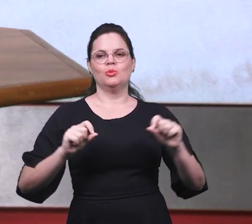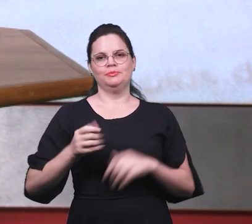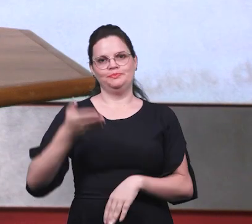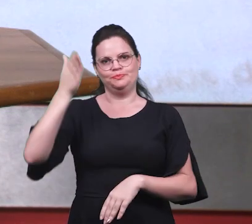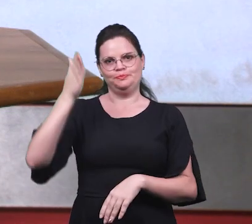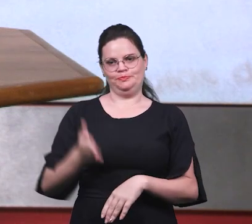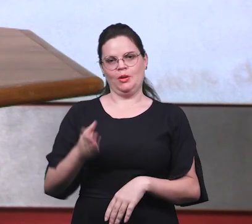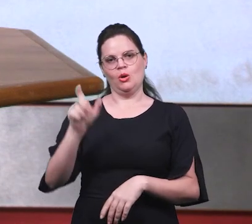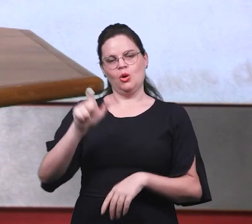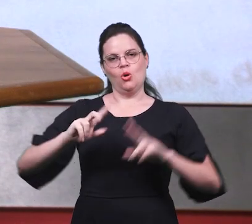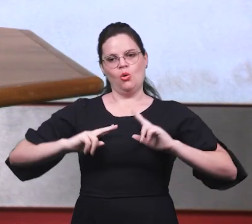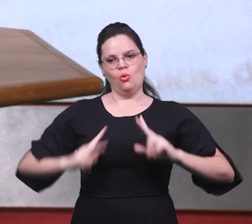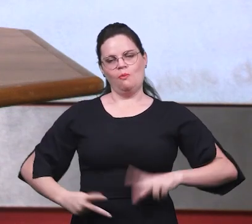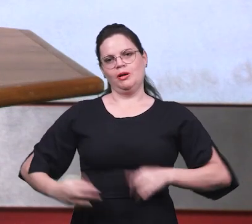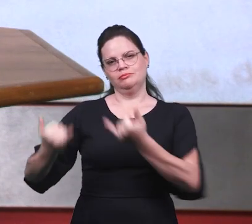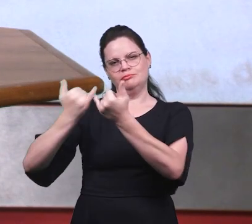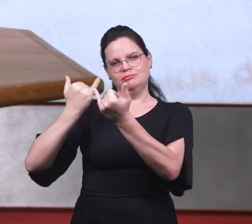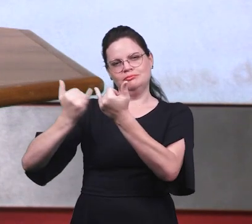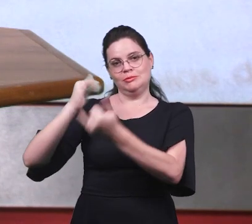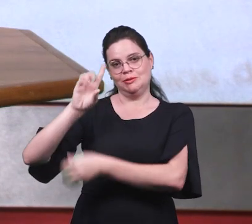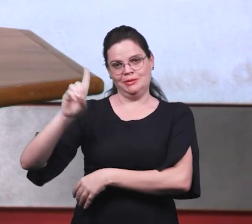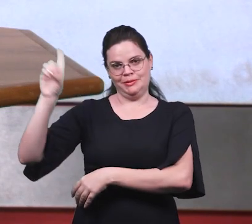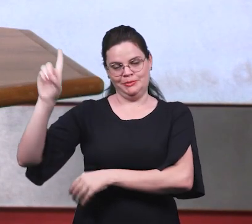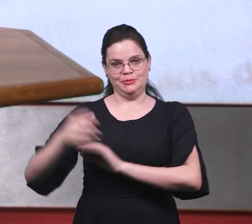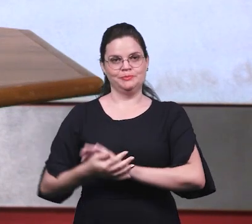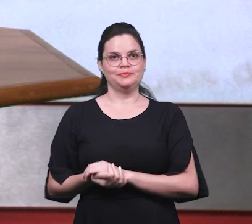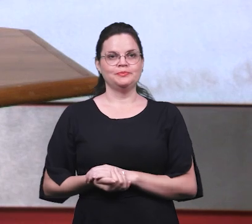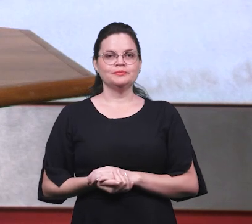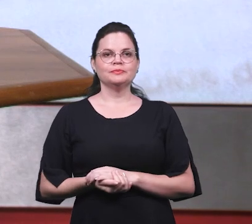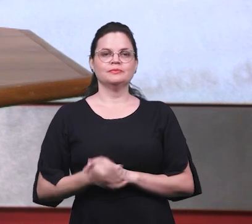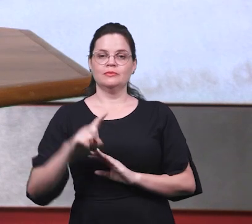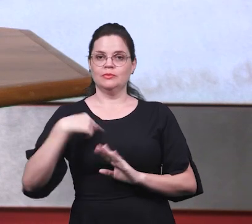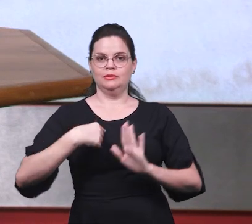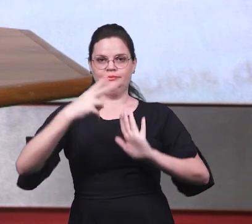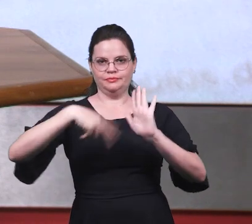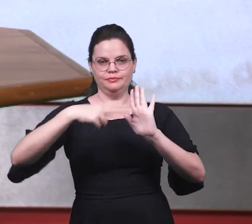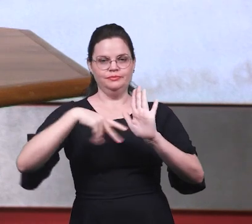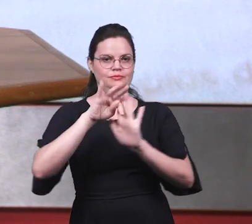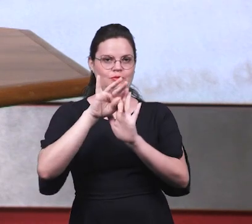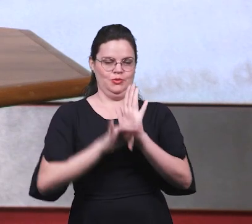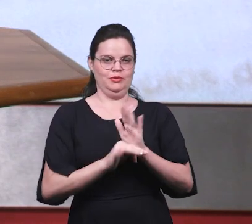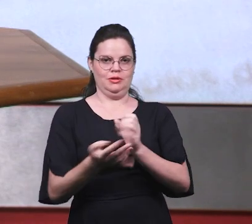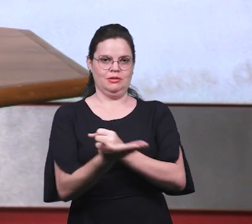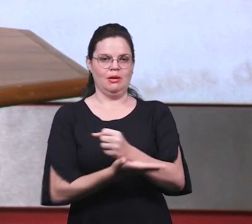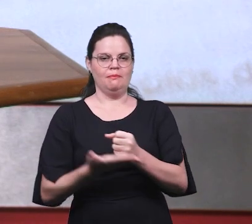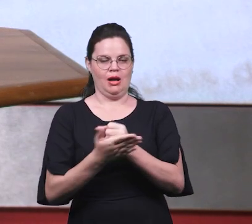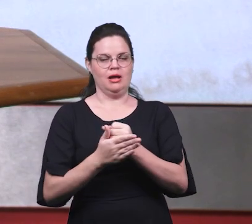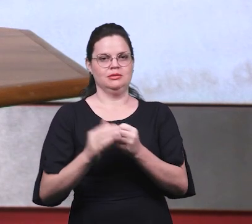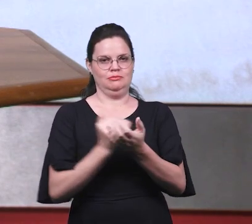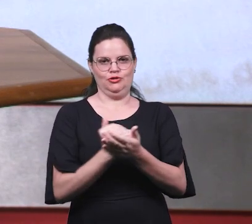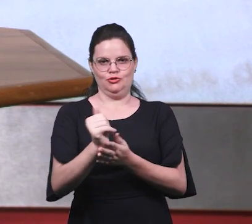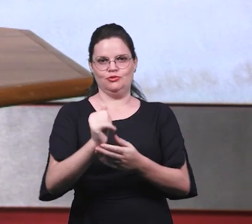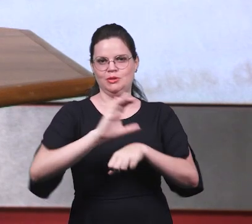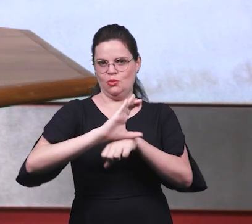e semelhança de Deus. O texto que leremos para a nossa meditação